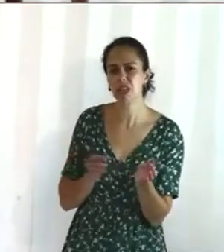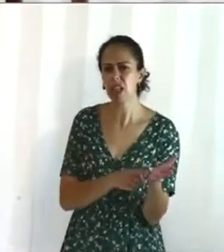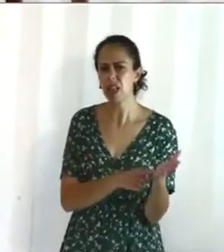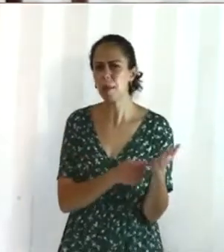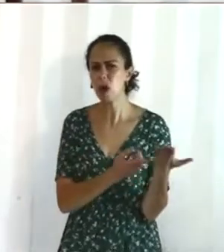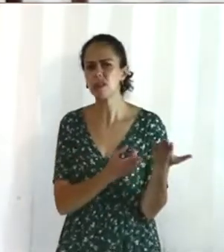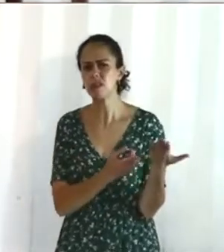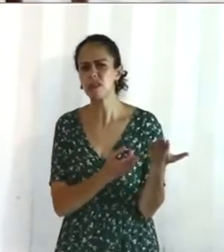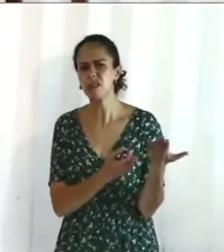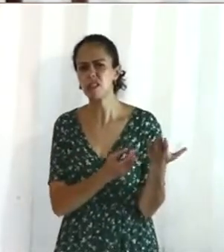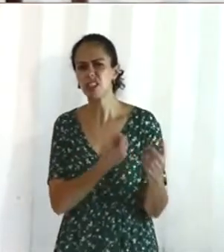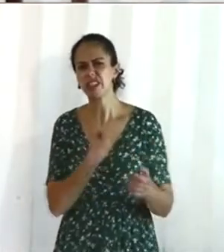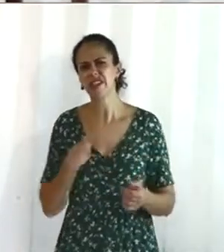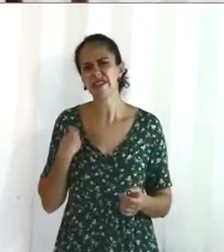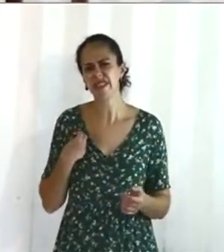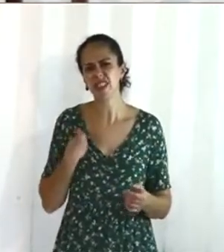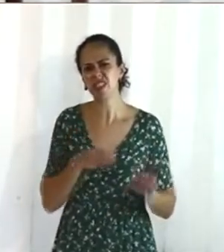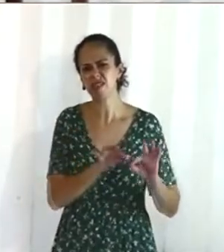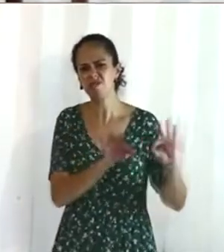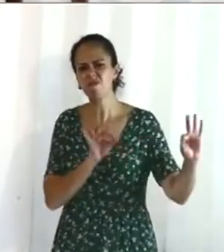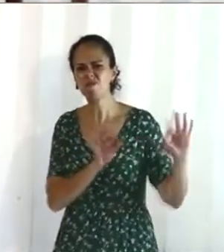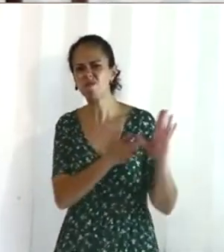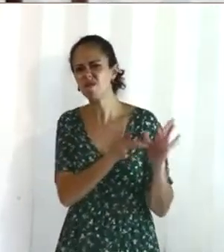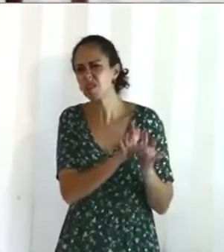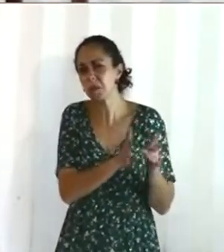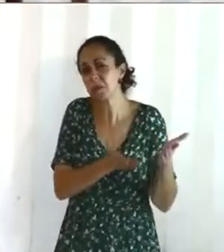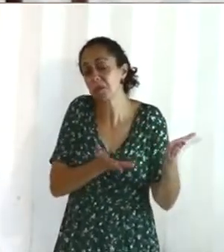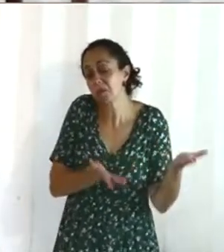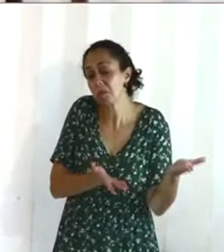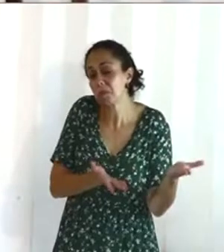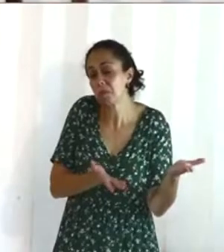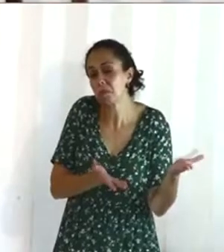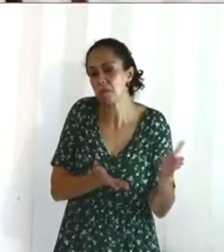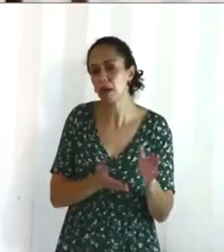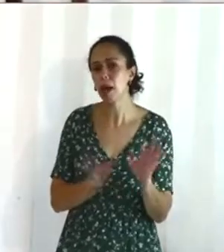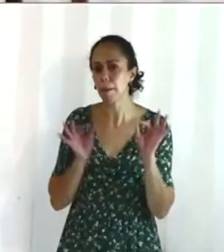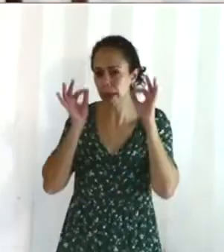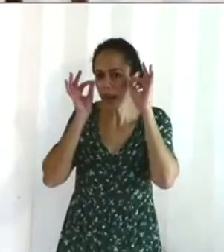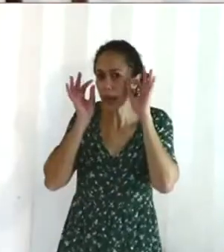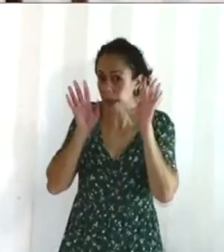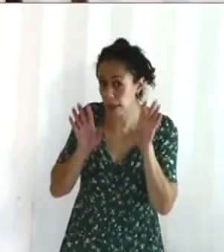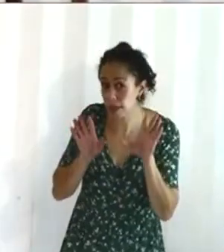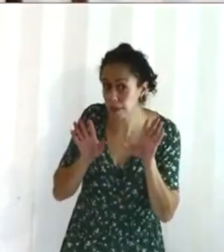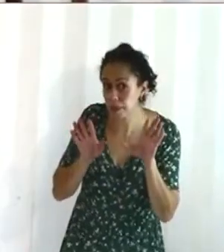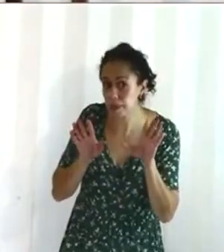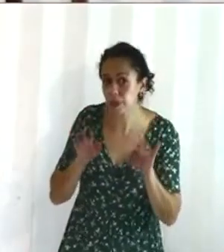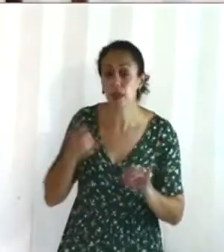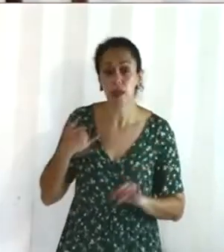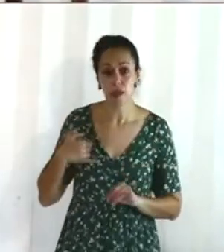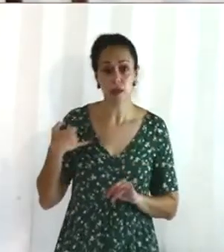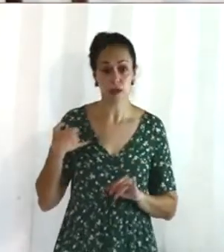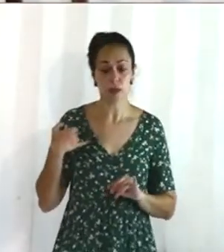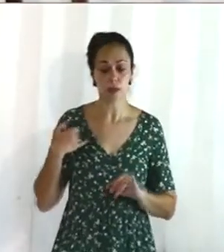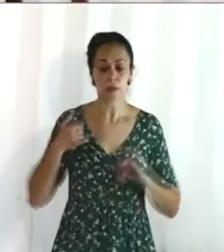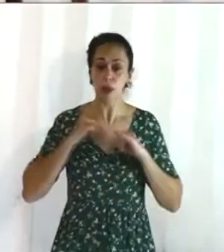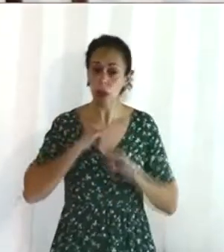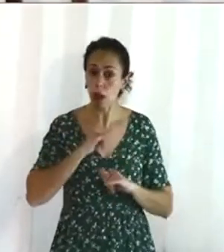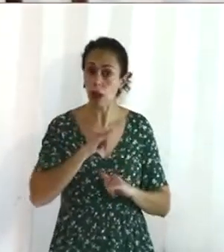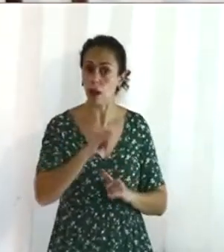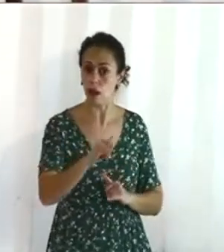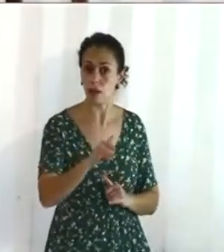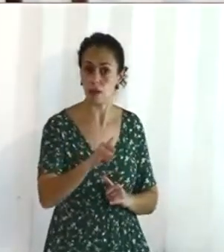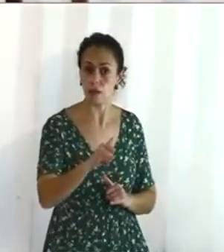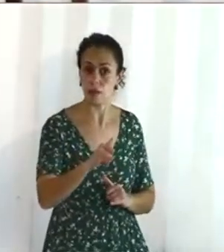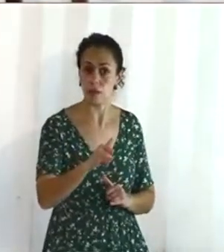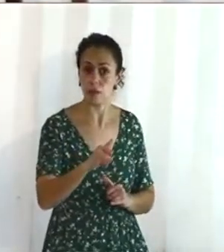E veja que João vai dizer que esse eterno Filho de Deus, ele está